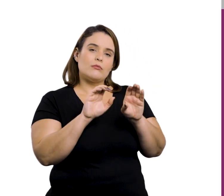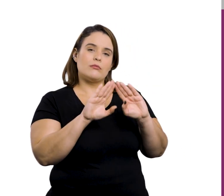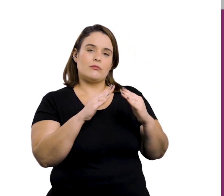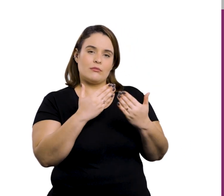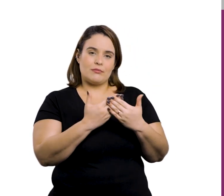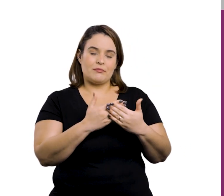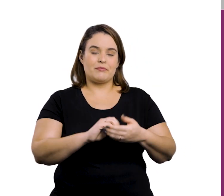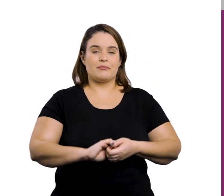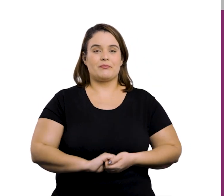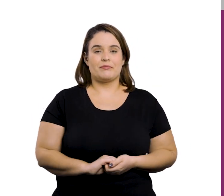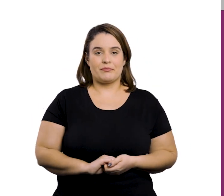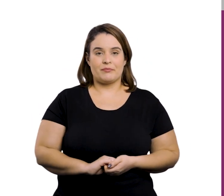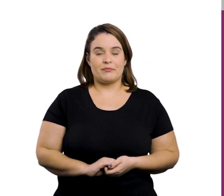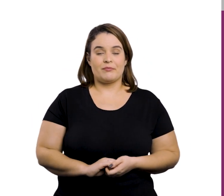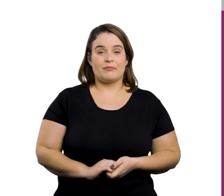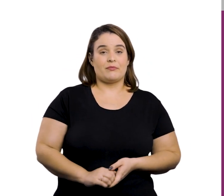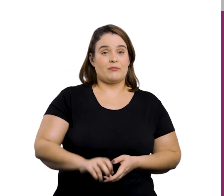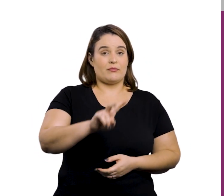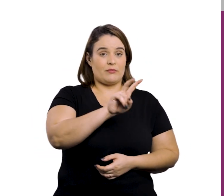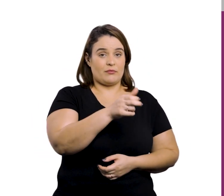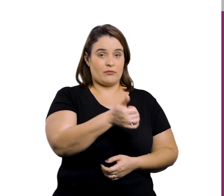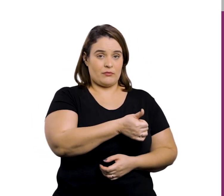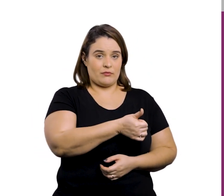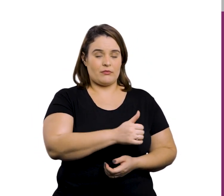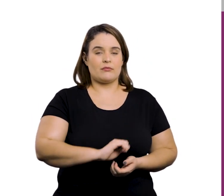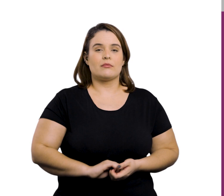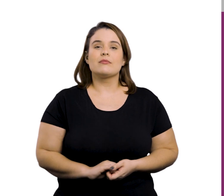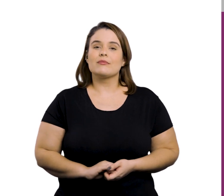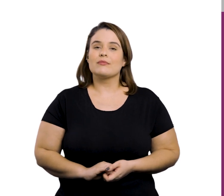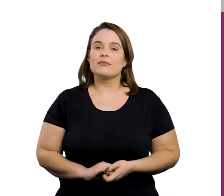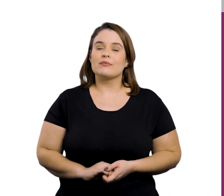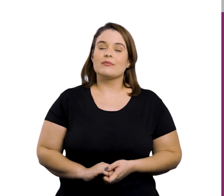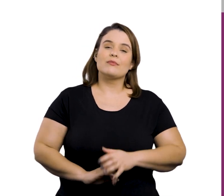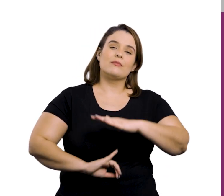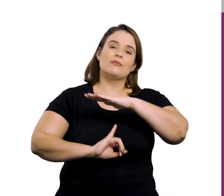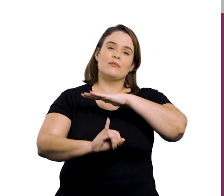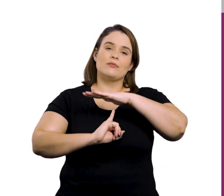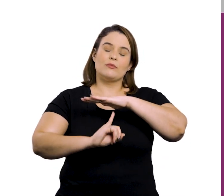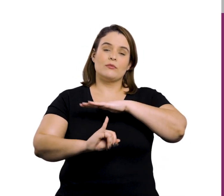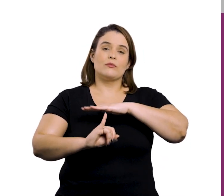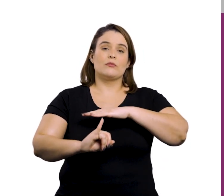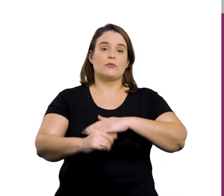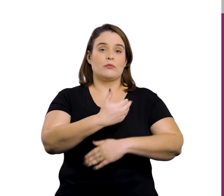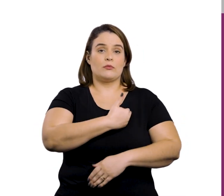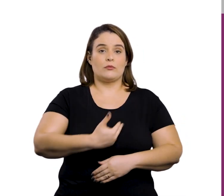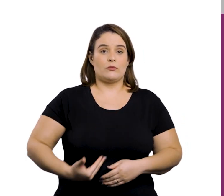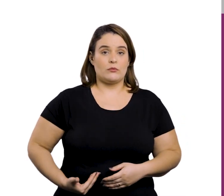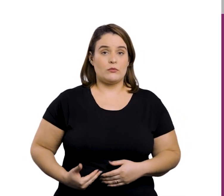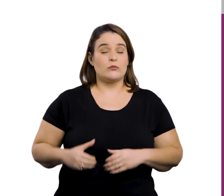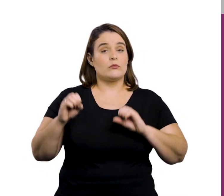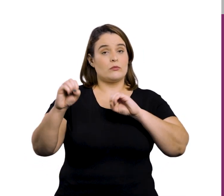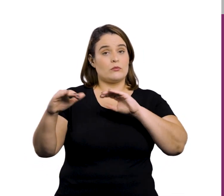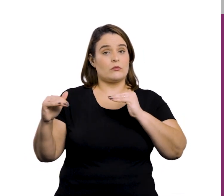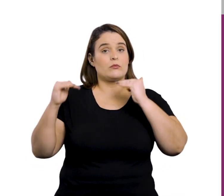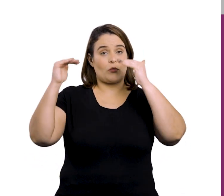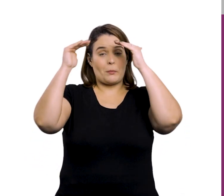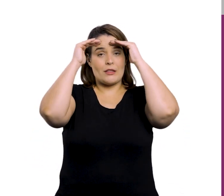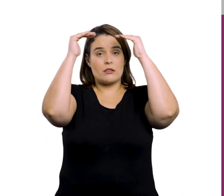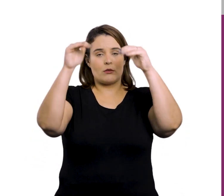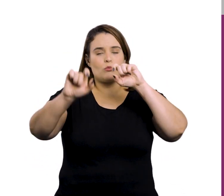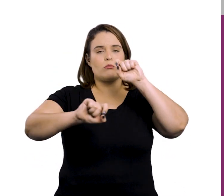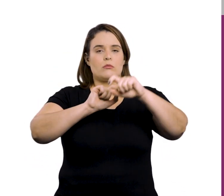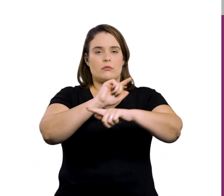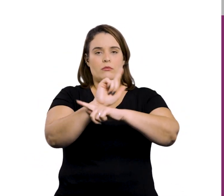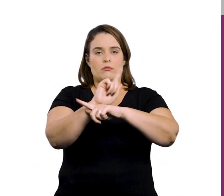conselhos escolares e equivalentes. Artigo 56. As instituições públicas de educação superior obedecerão